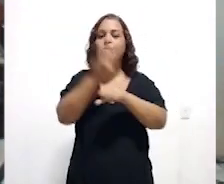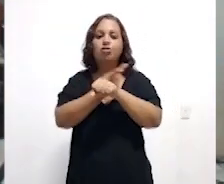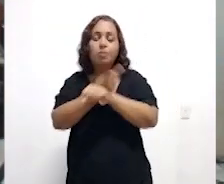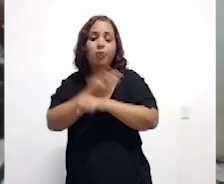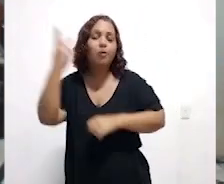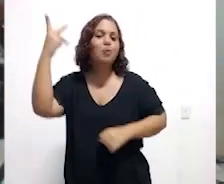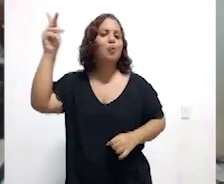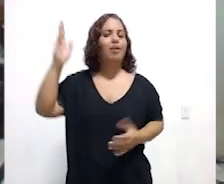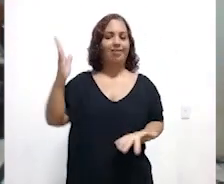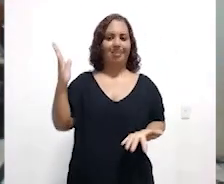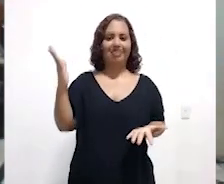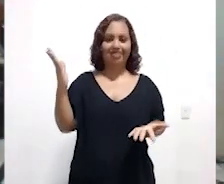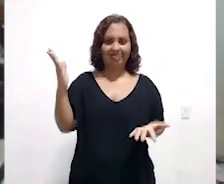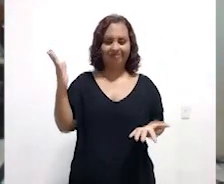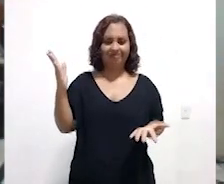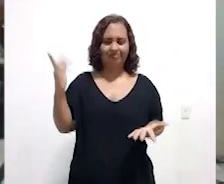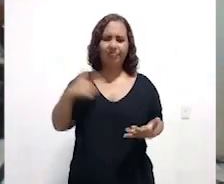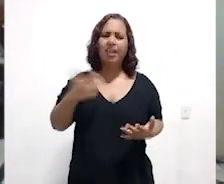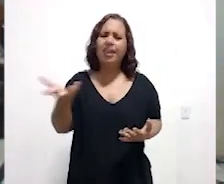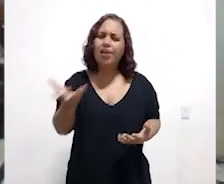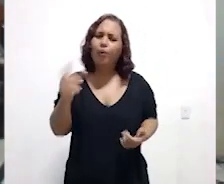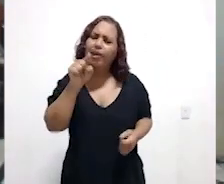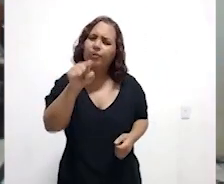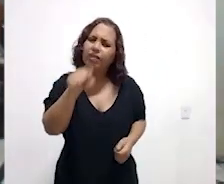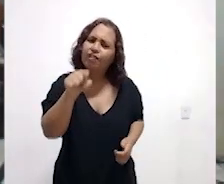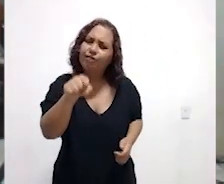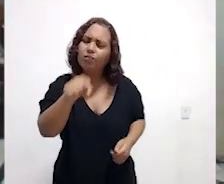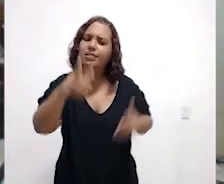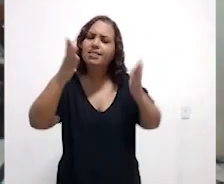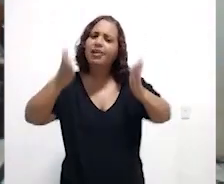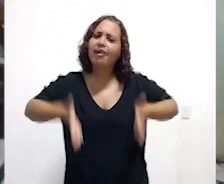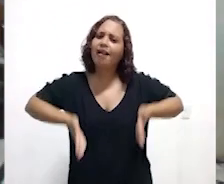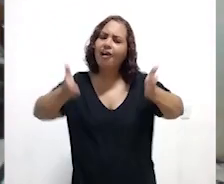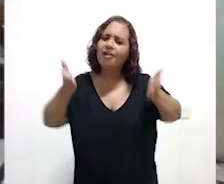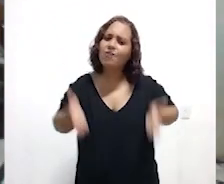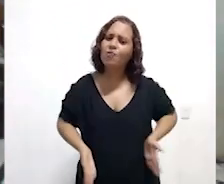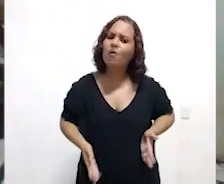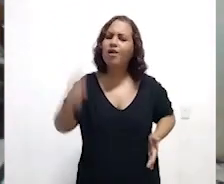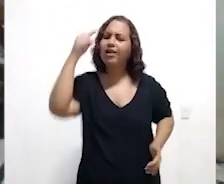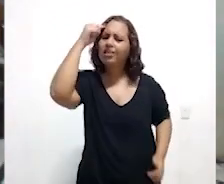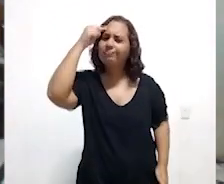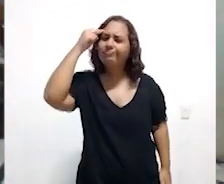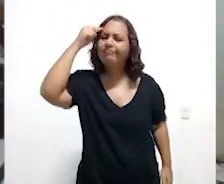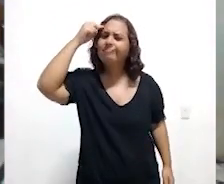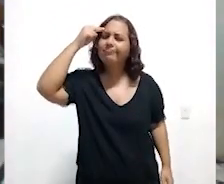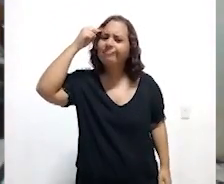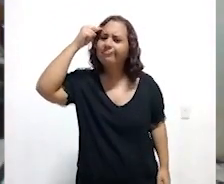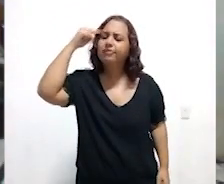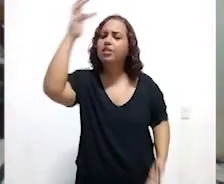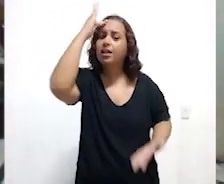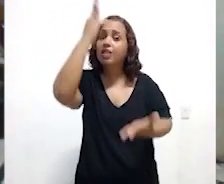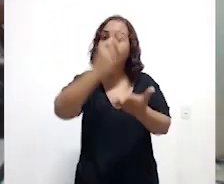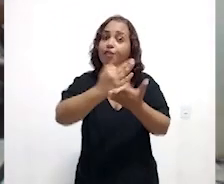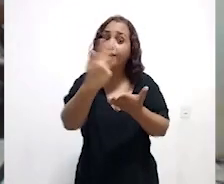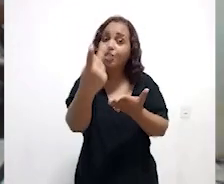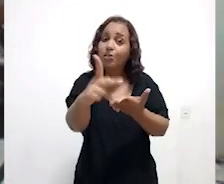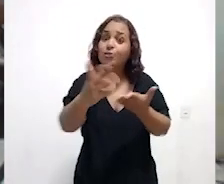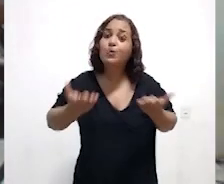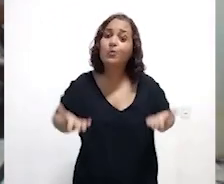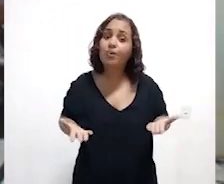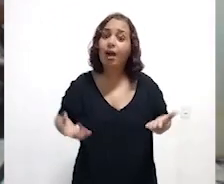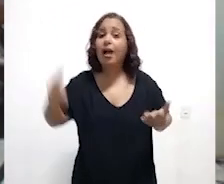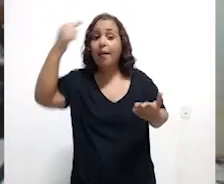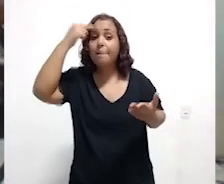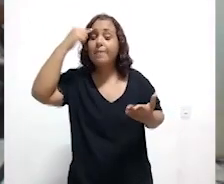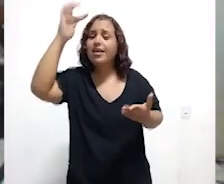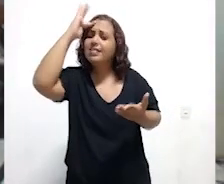Eu quero que você, nesse momento, reflita na sua fé. Pense na sua